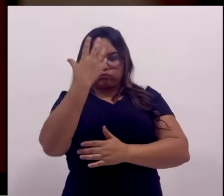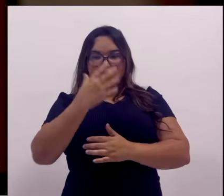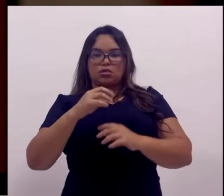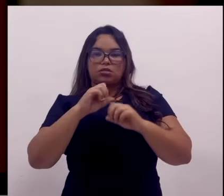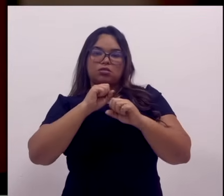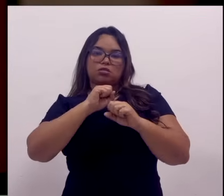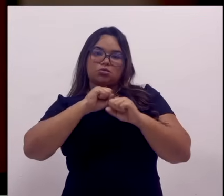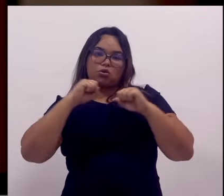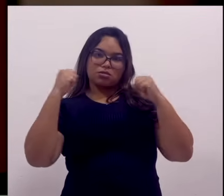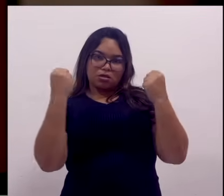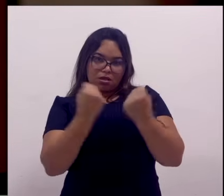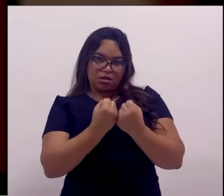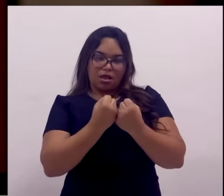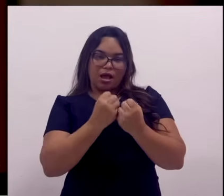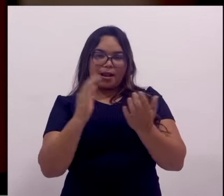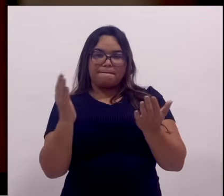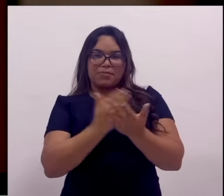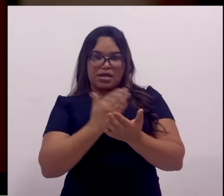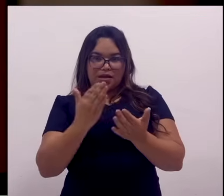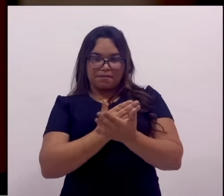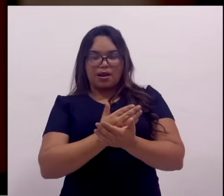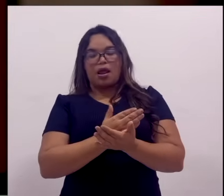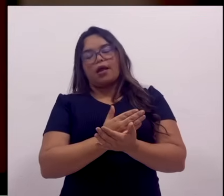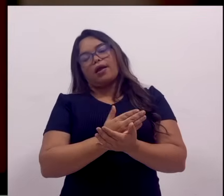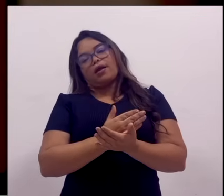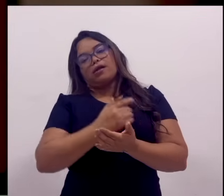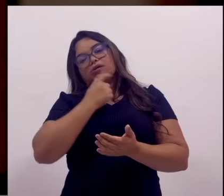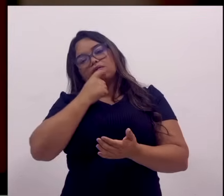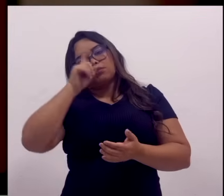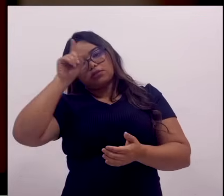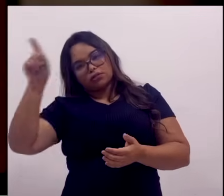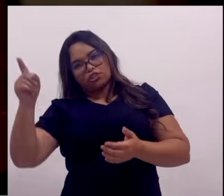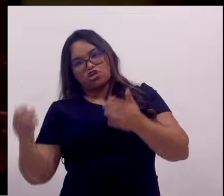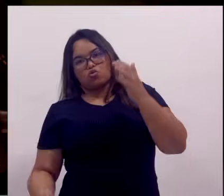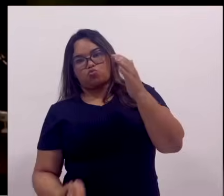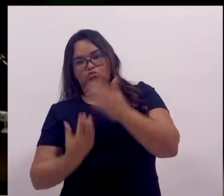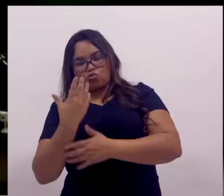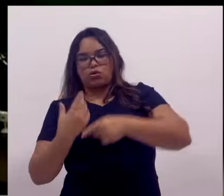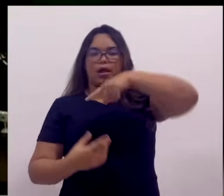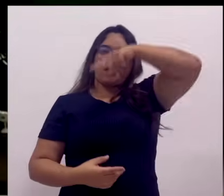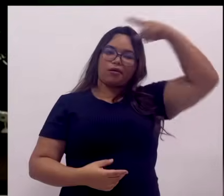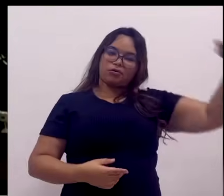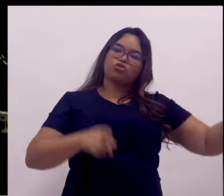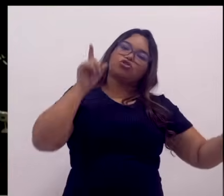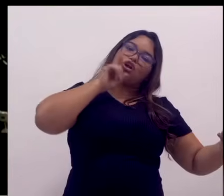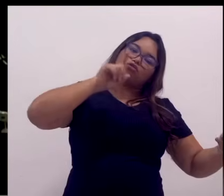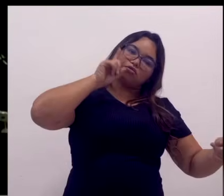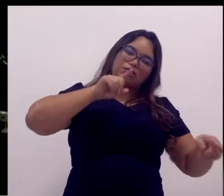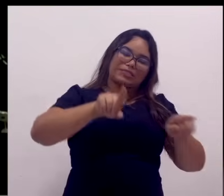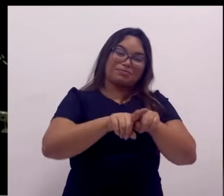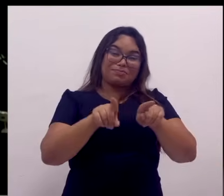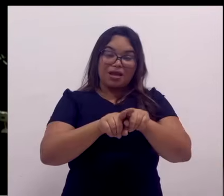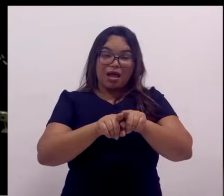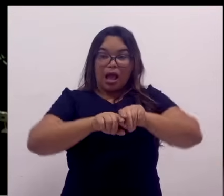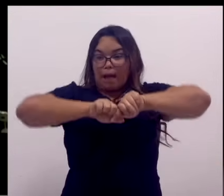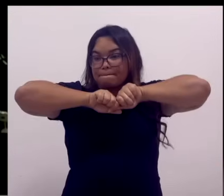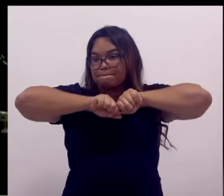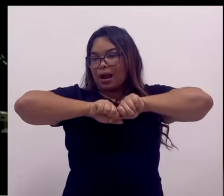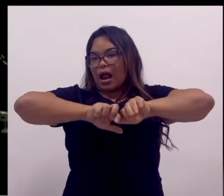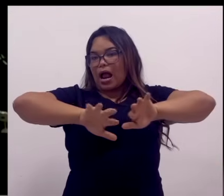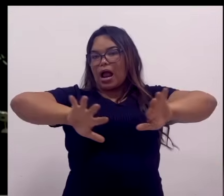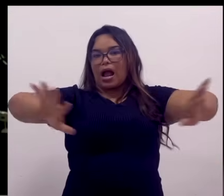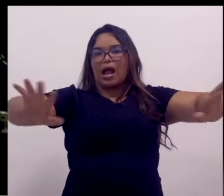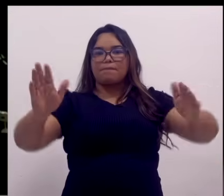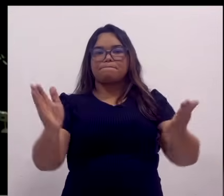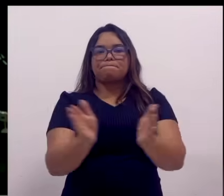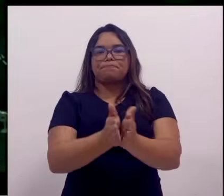Britânica começou em 1804, a Sociedade Bíblica Americana começou em 1816, a palavra partiu para o mundo. Ao anjo